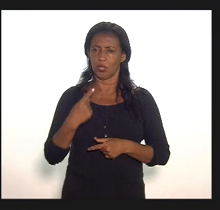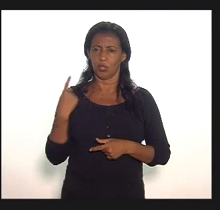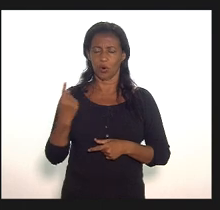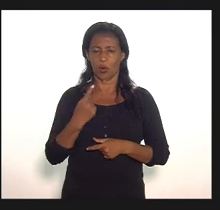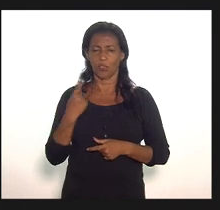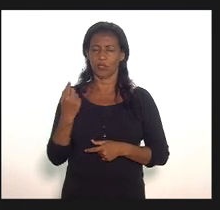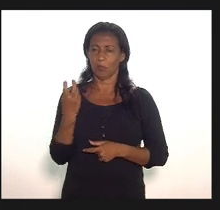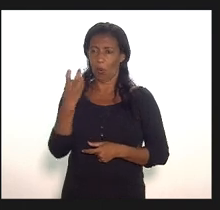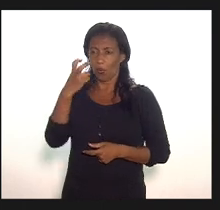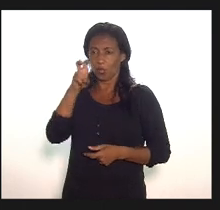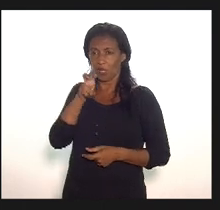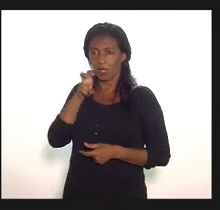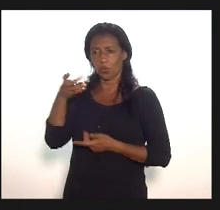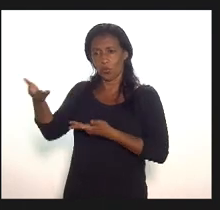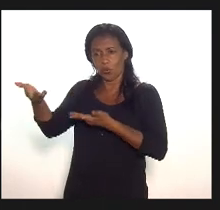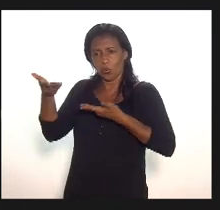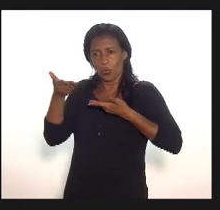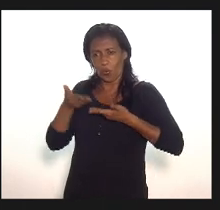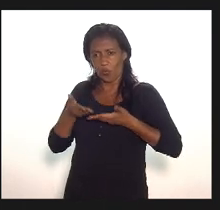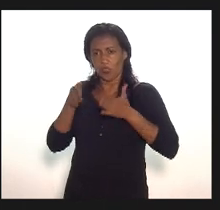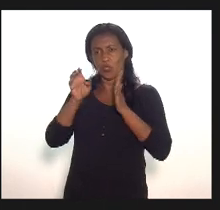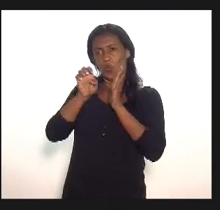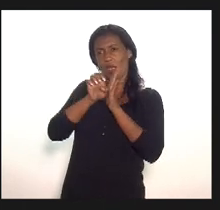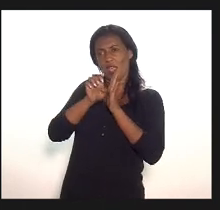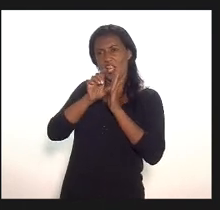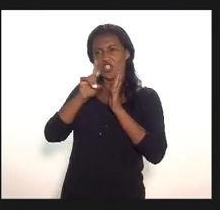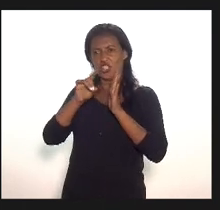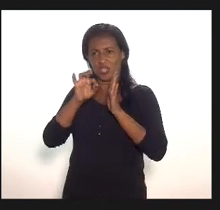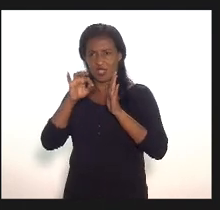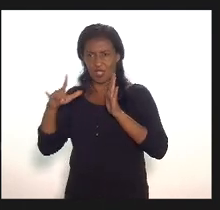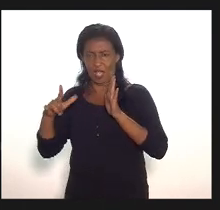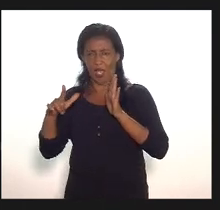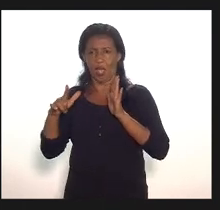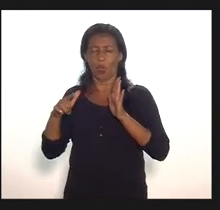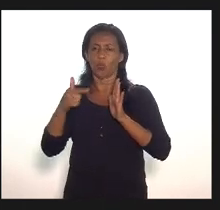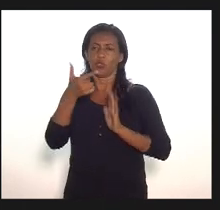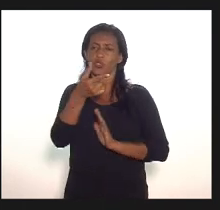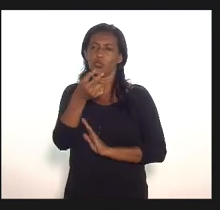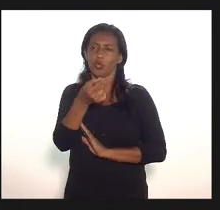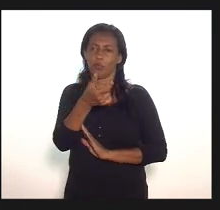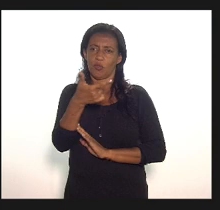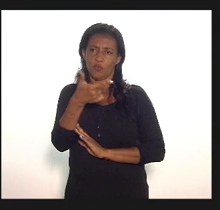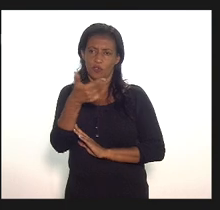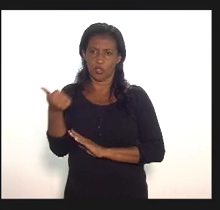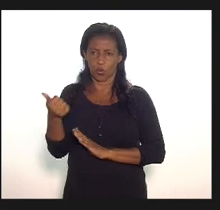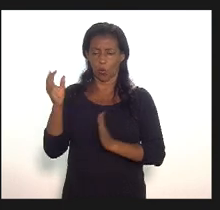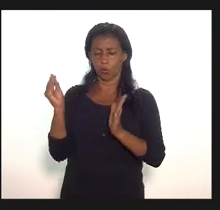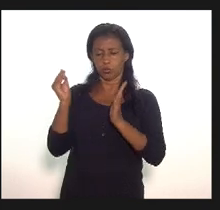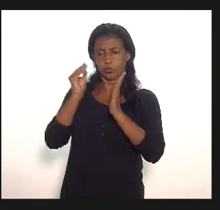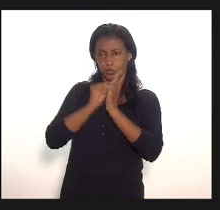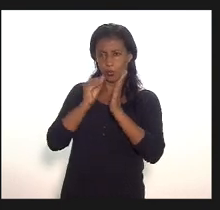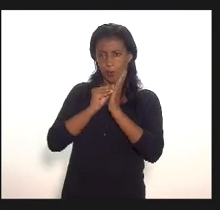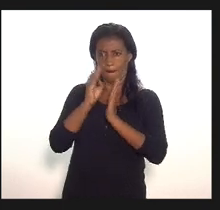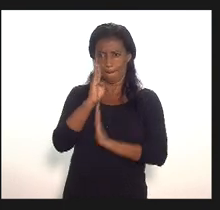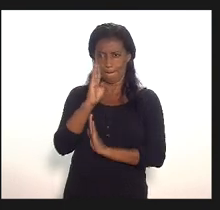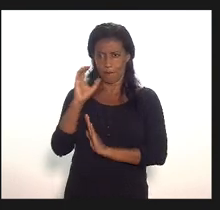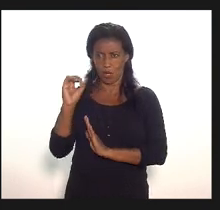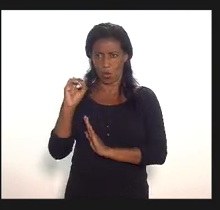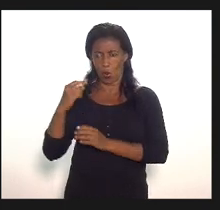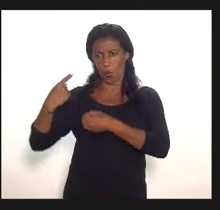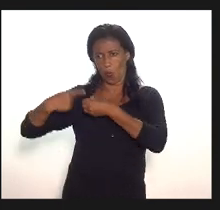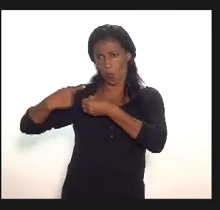5º chamamento público através do edital de chamamento número 1 de 2021, publicado no BO do